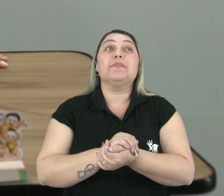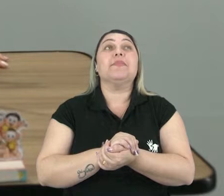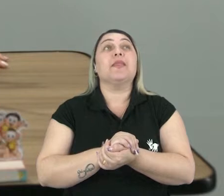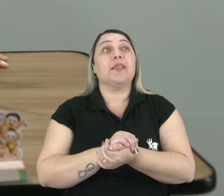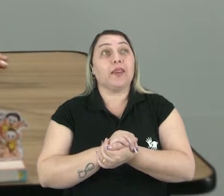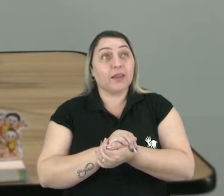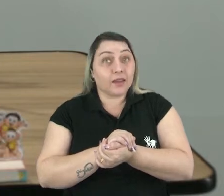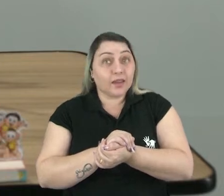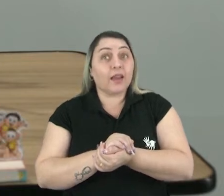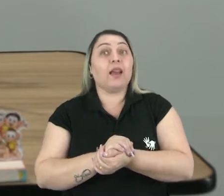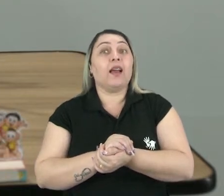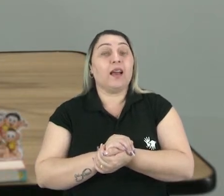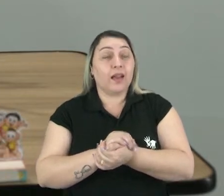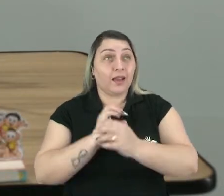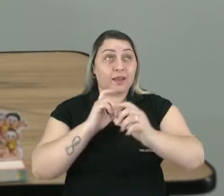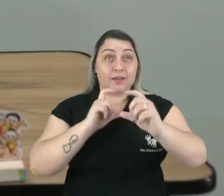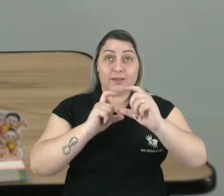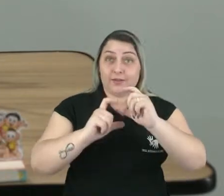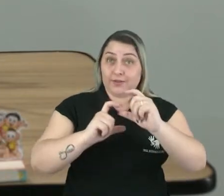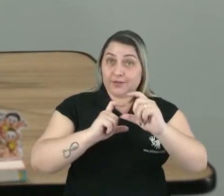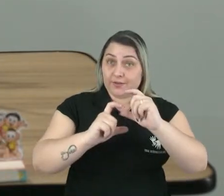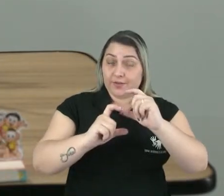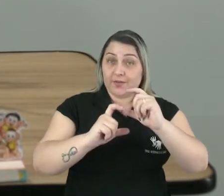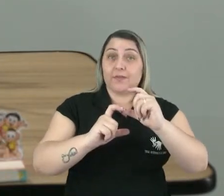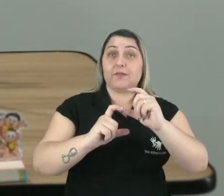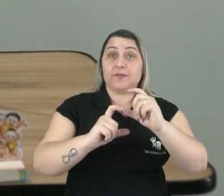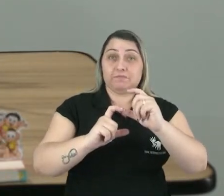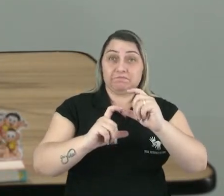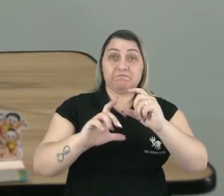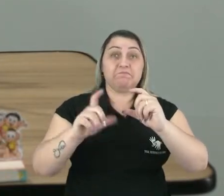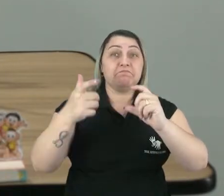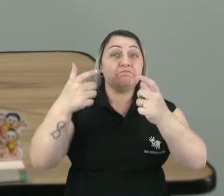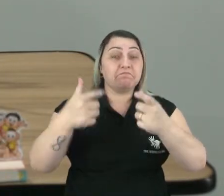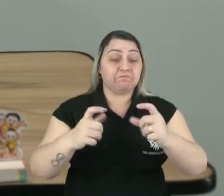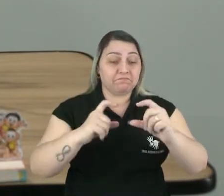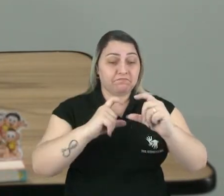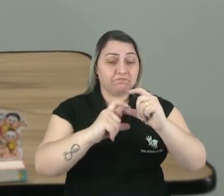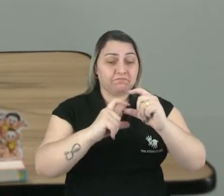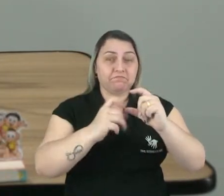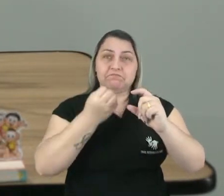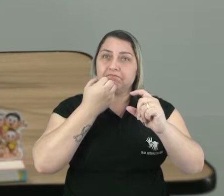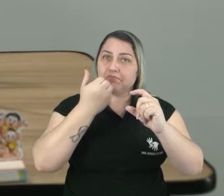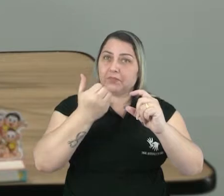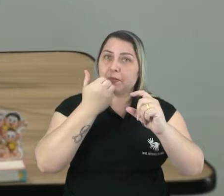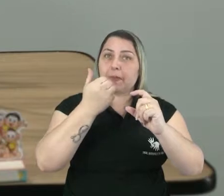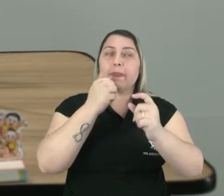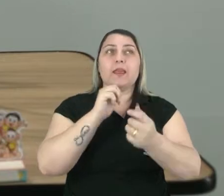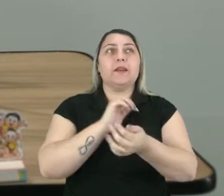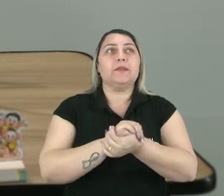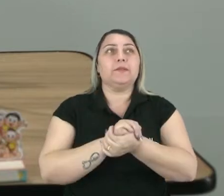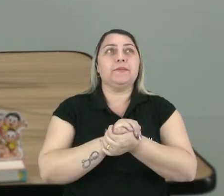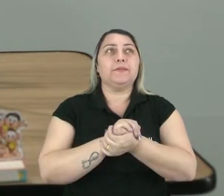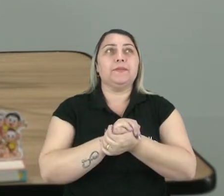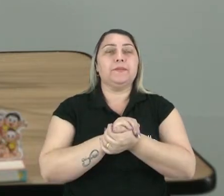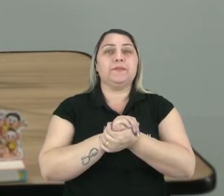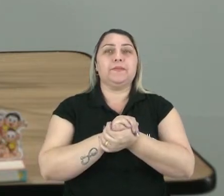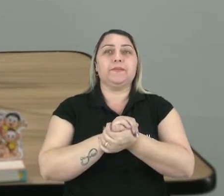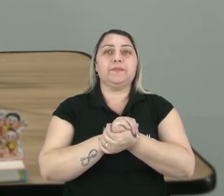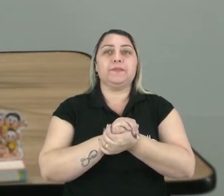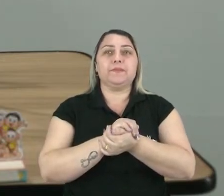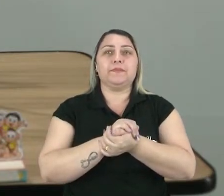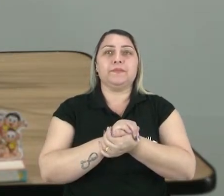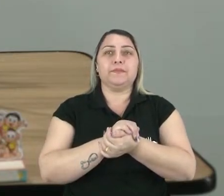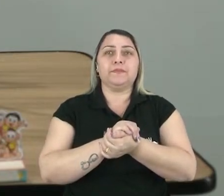As histórias. A história é contada em quadrinhos. Muito bem! A história em quadrinhos, ela